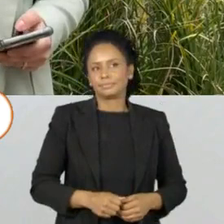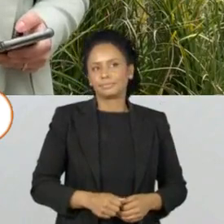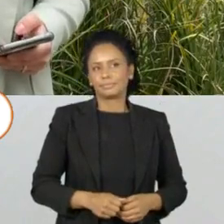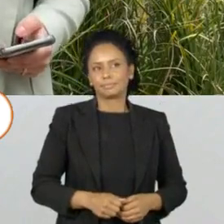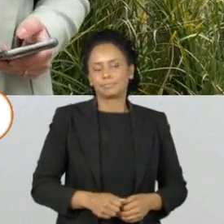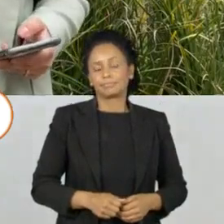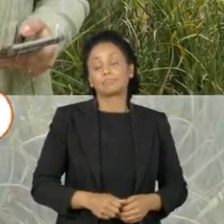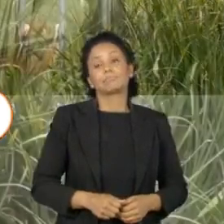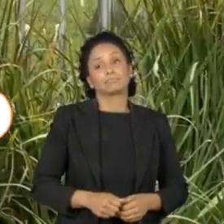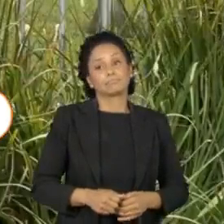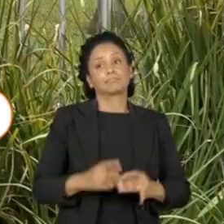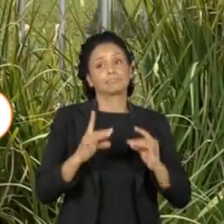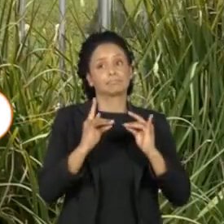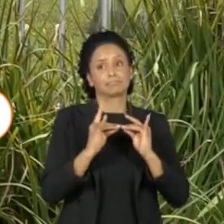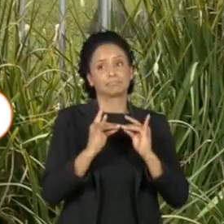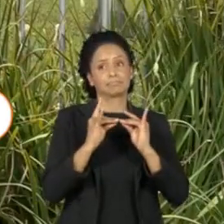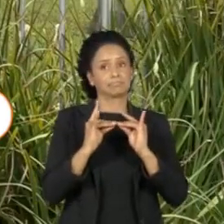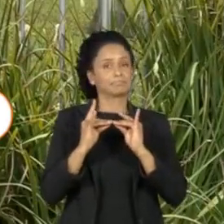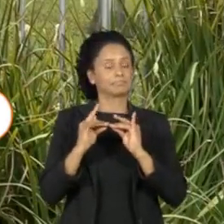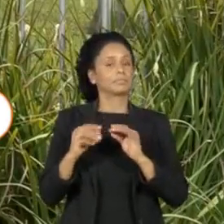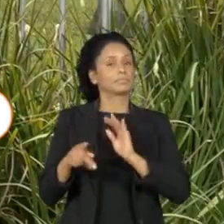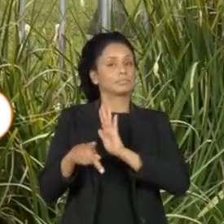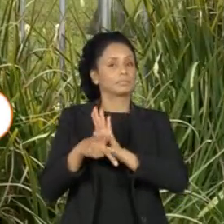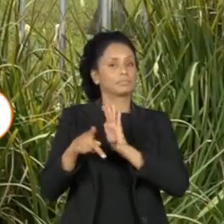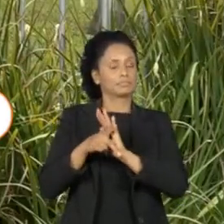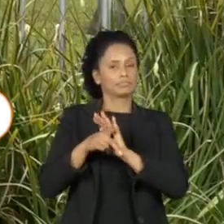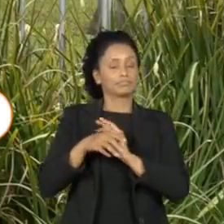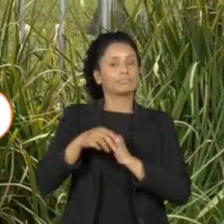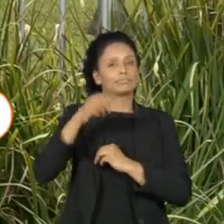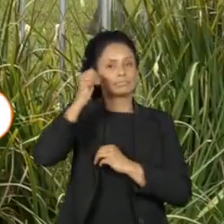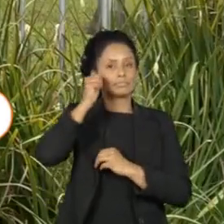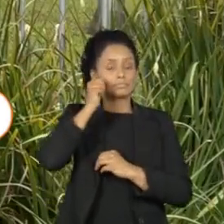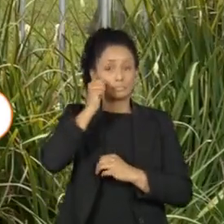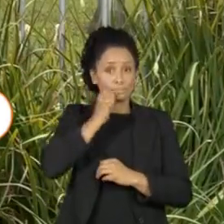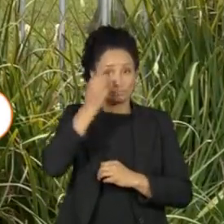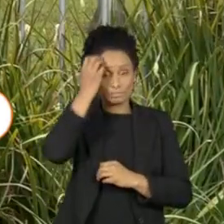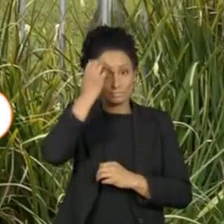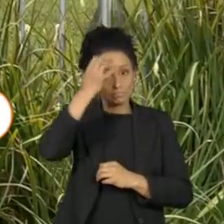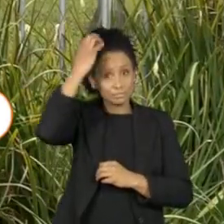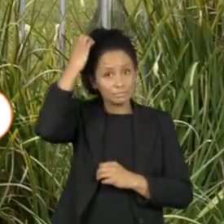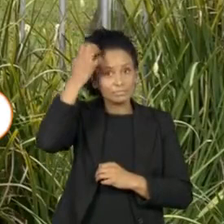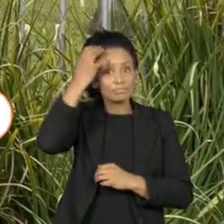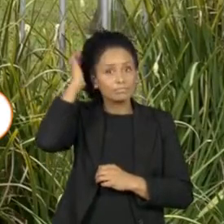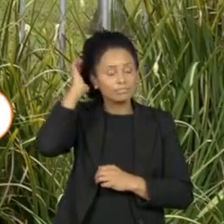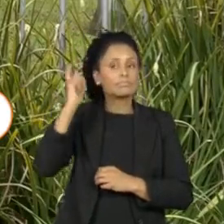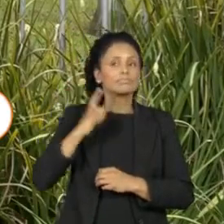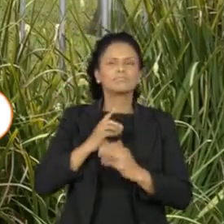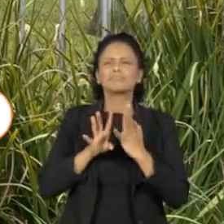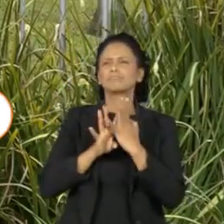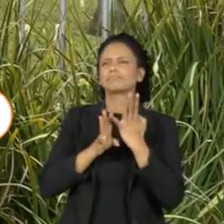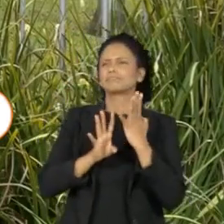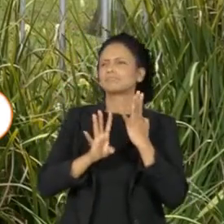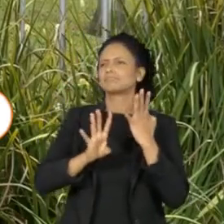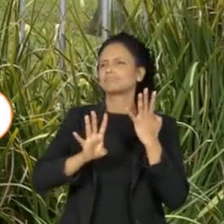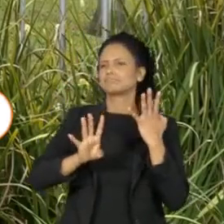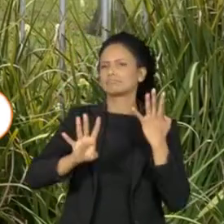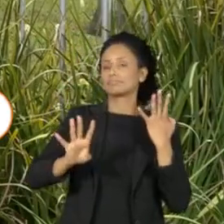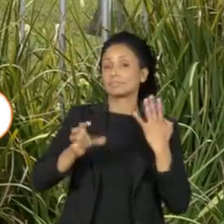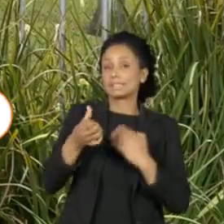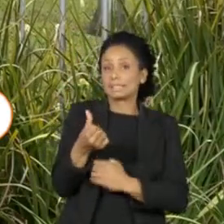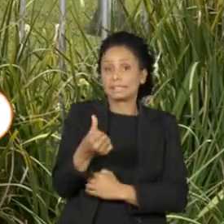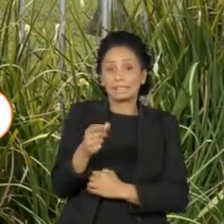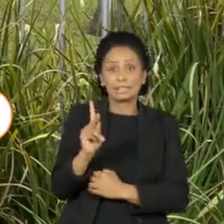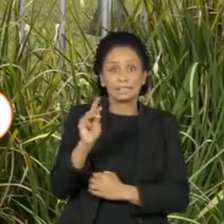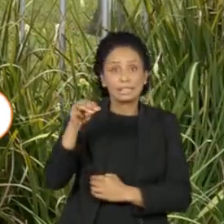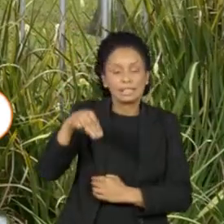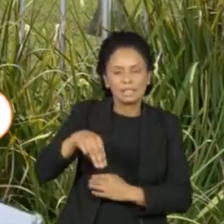O velório da Rainha Elizabeth registra filas quilométricas. São cerca de 6 quilômetros entre o fim da